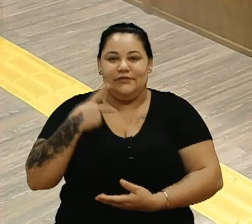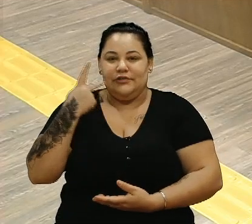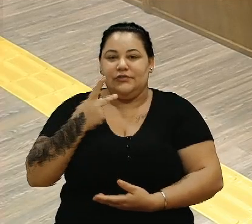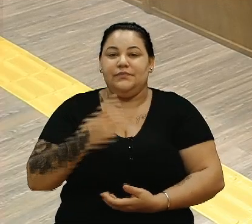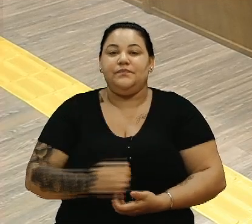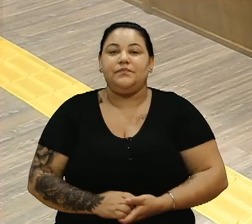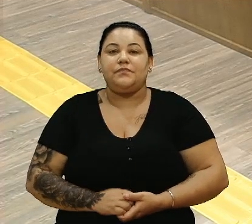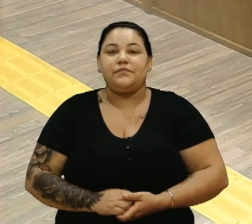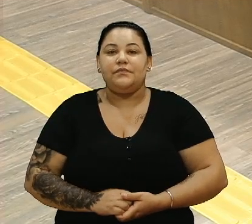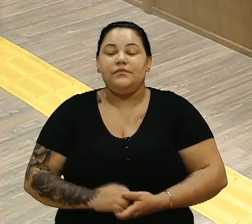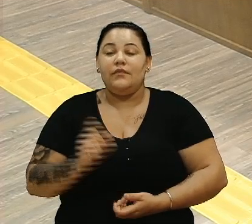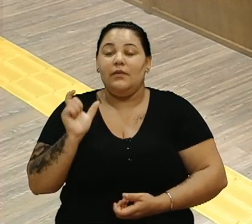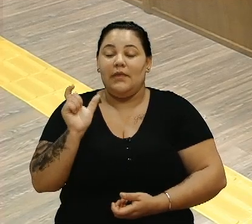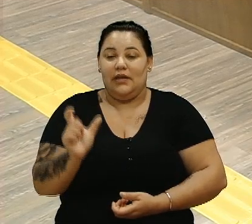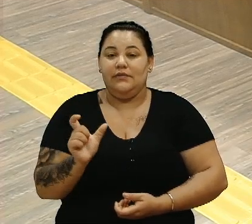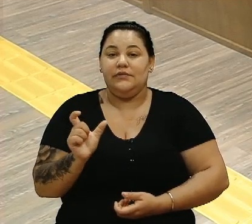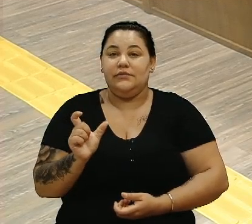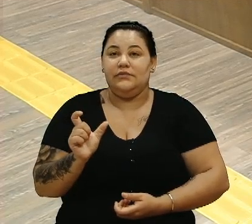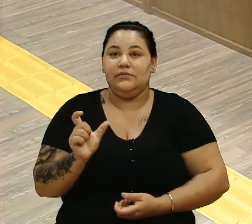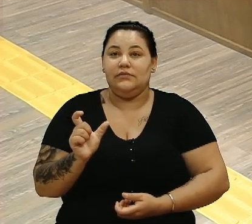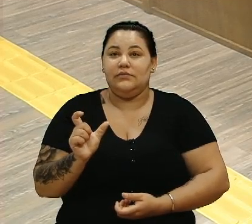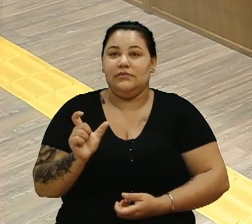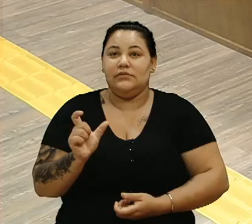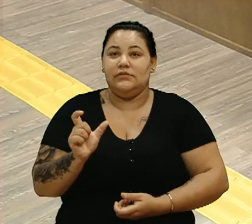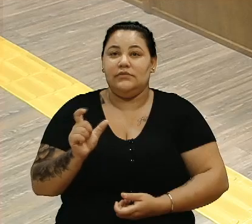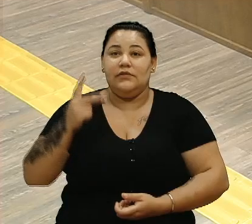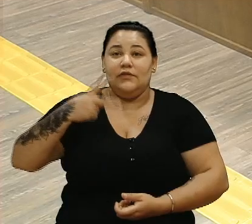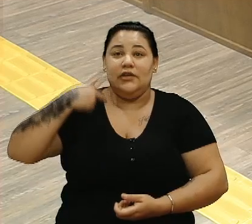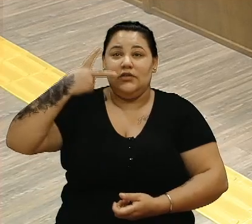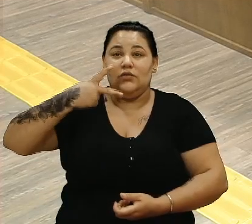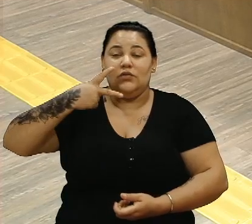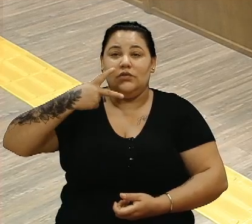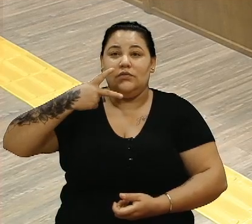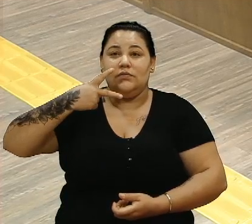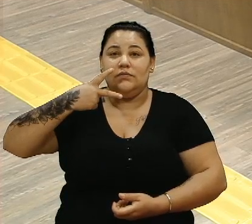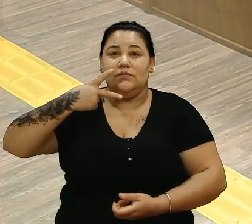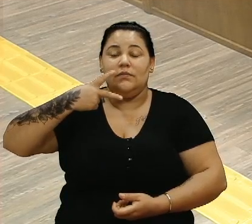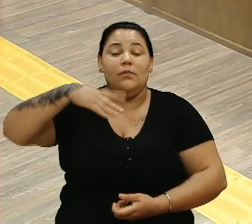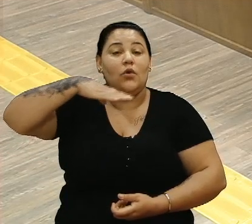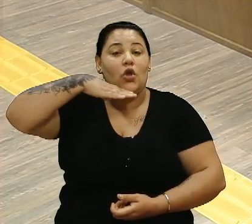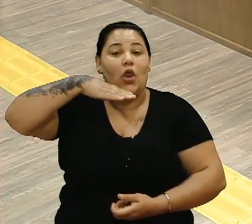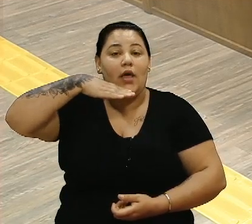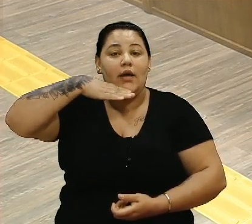Com a palavra, vereador Alexandre Bortoluz.